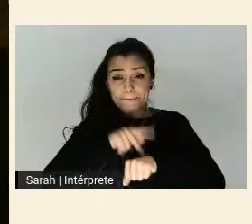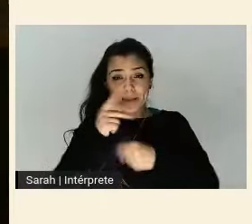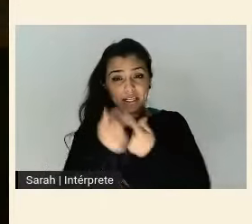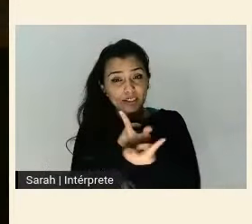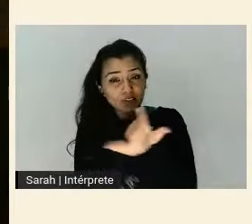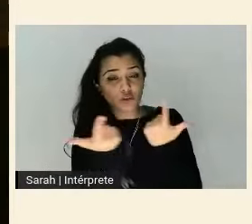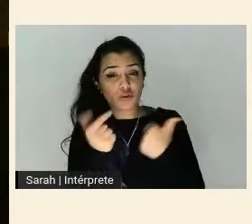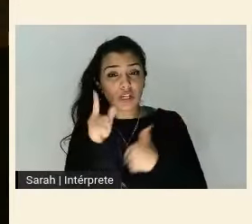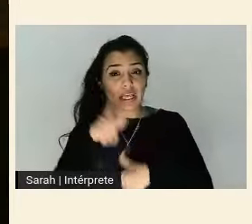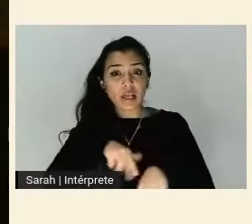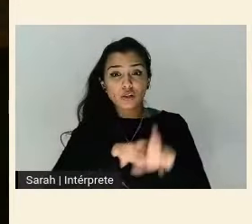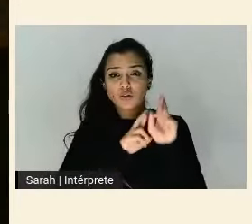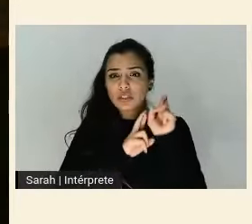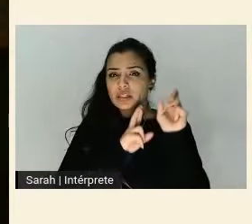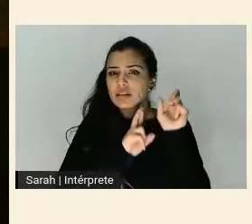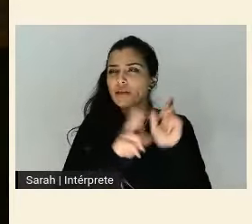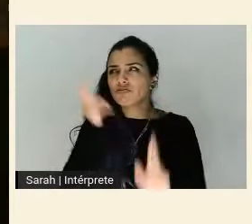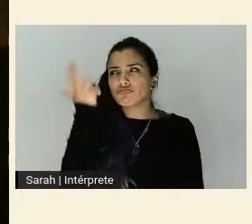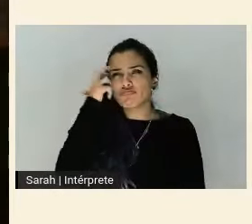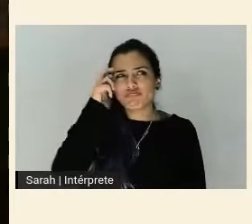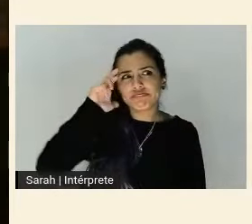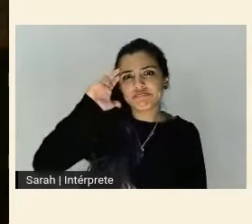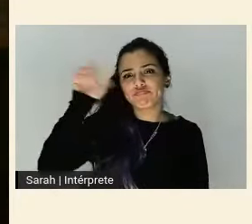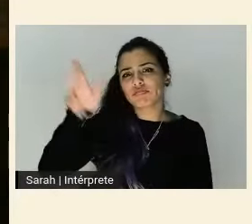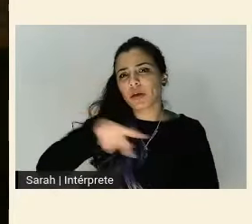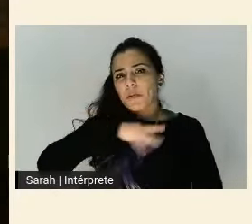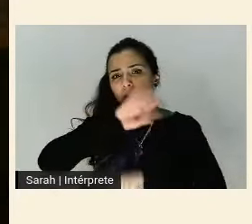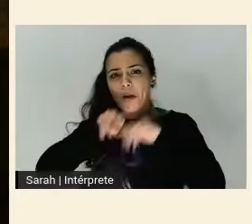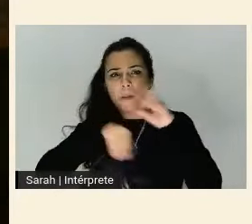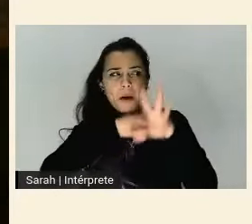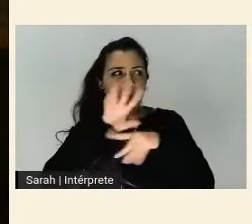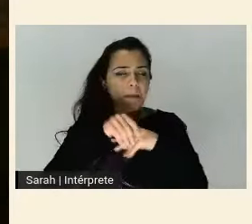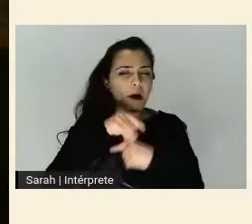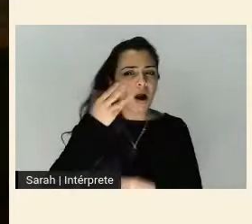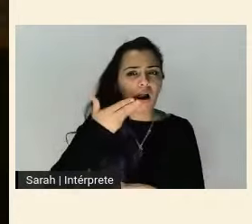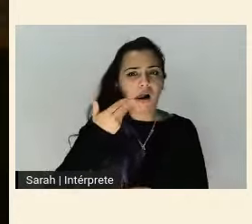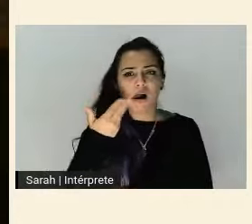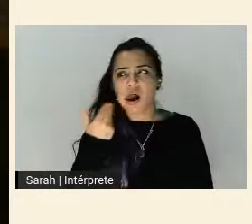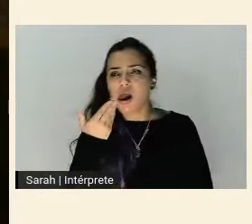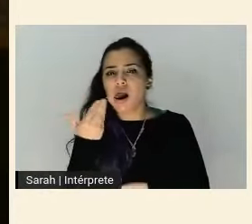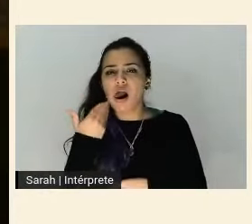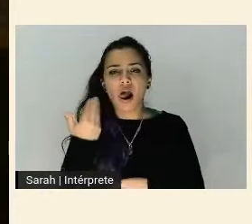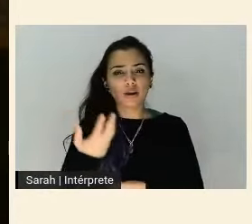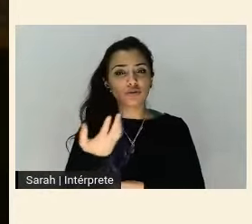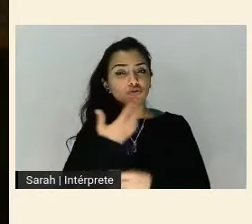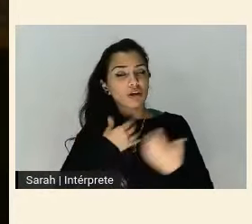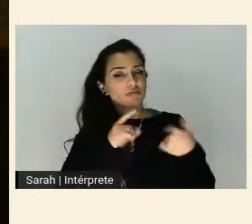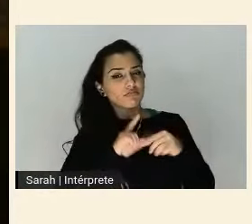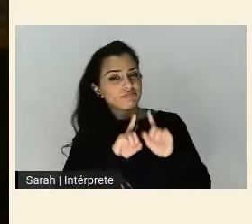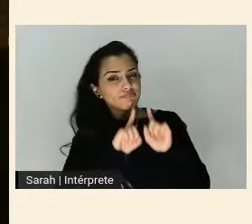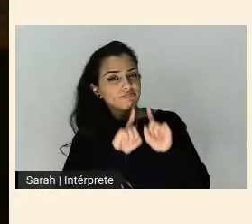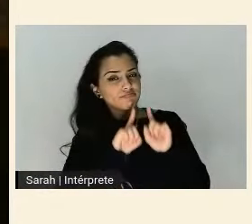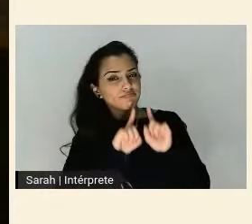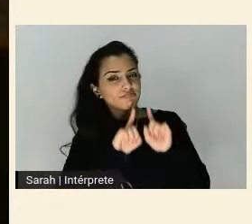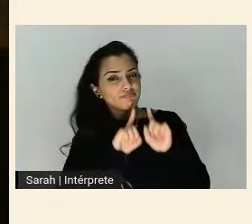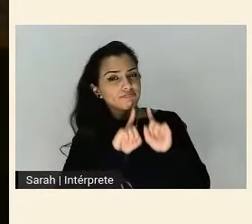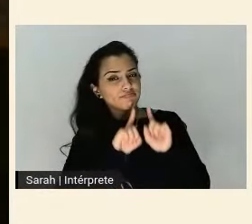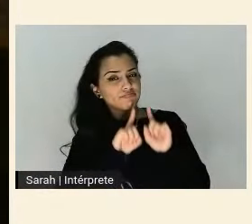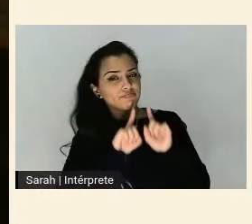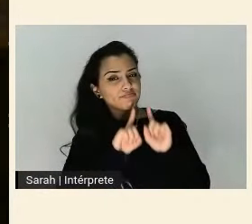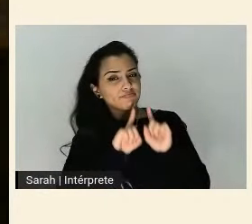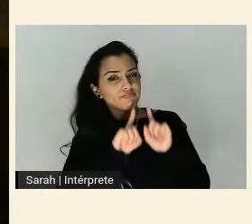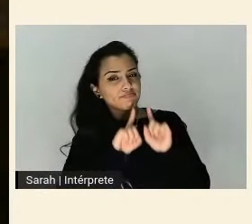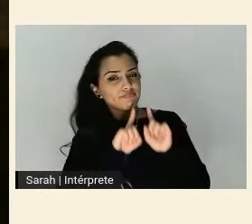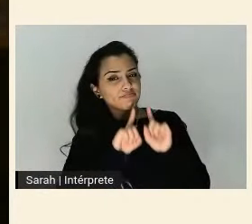desejo de ser esperto, de ser falante, de ser ladino. Como companheiros fiéis inseparáveis, estão lá